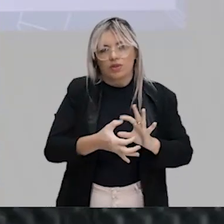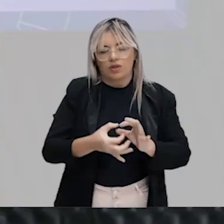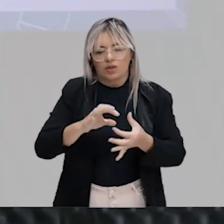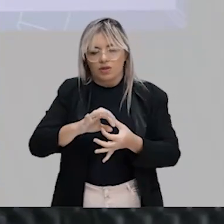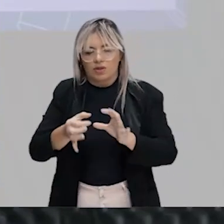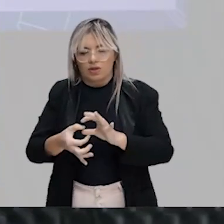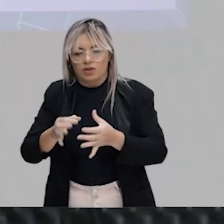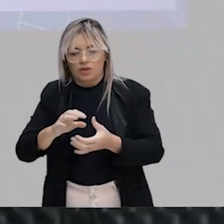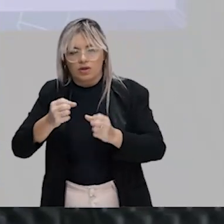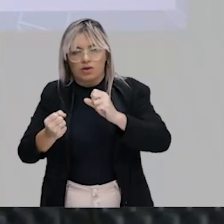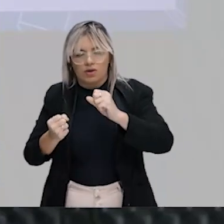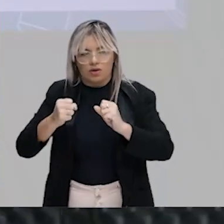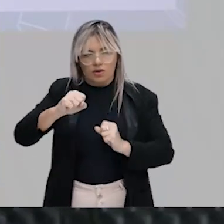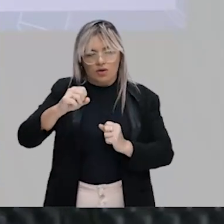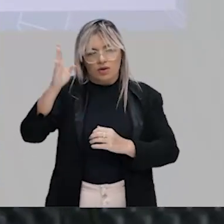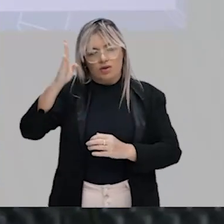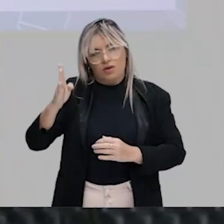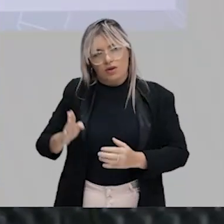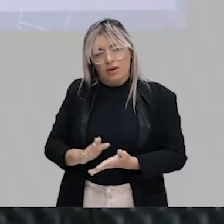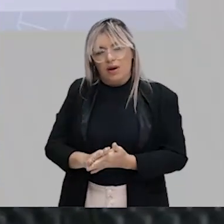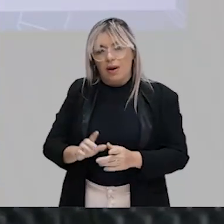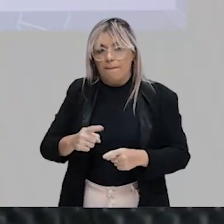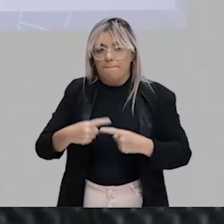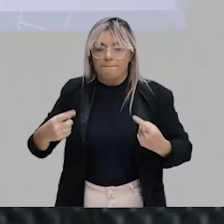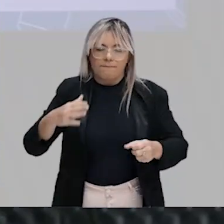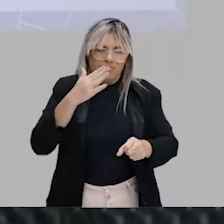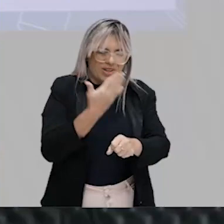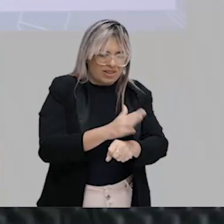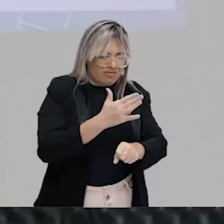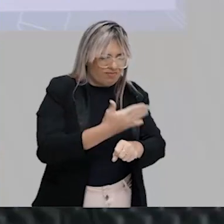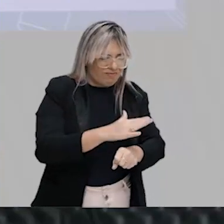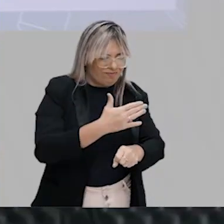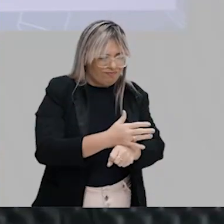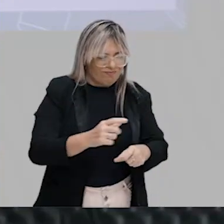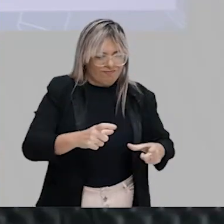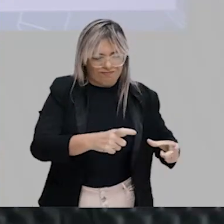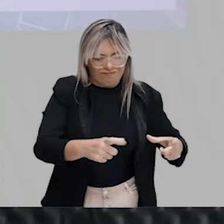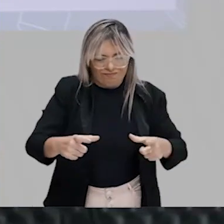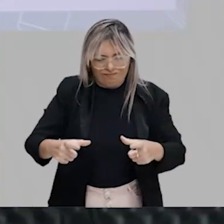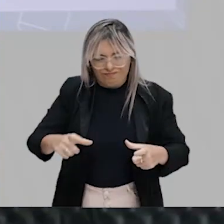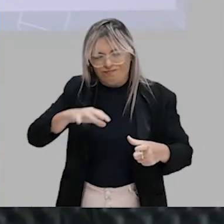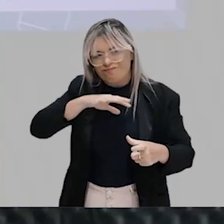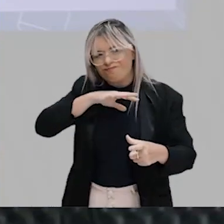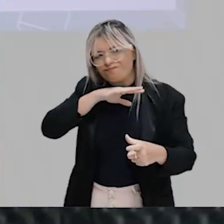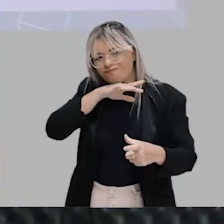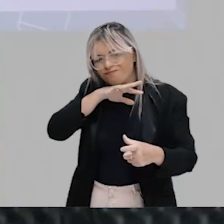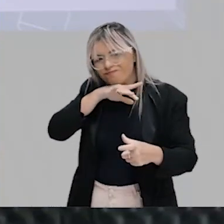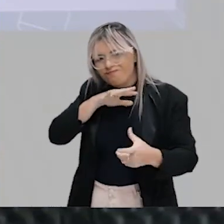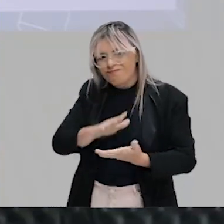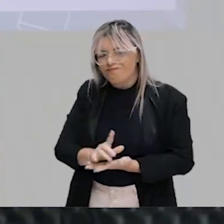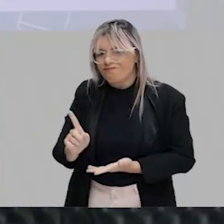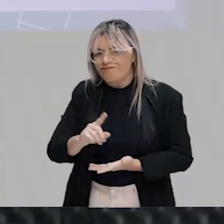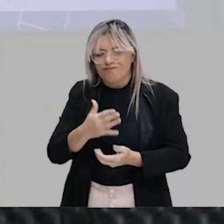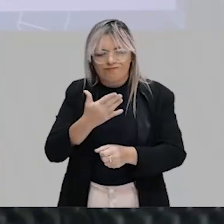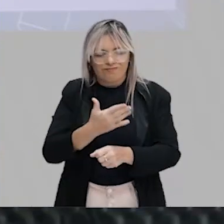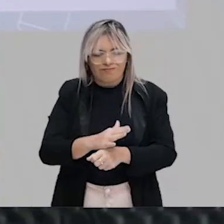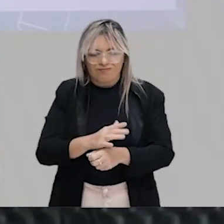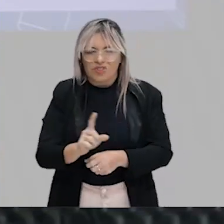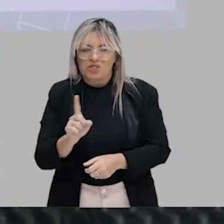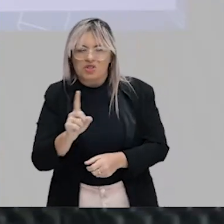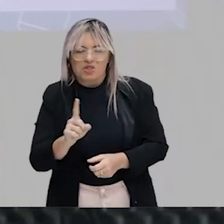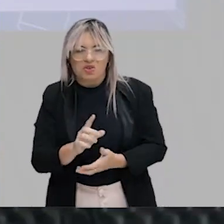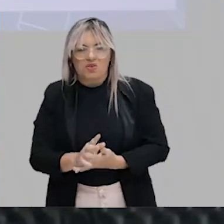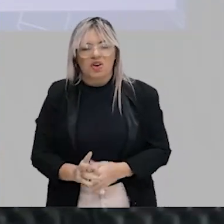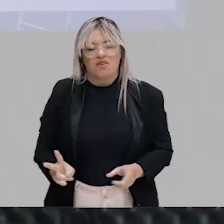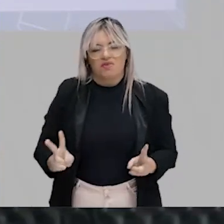treinava em situações ali ruins. Não tinha um bom local de treino, não é